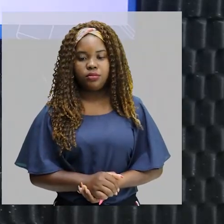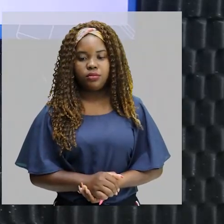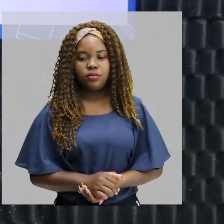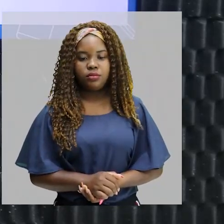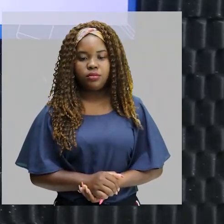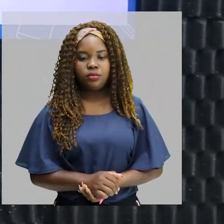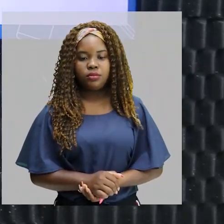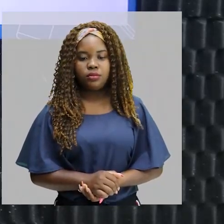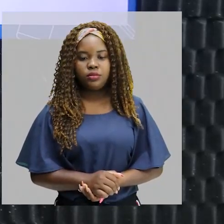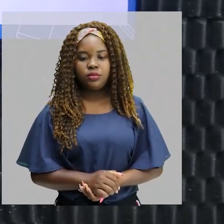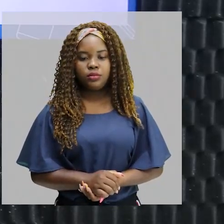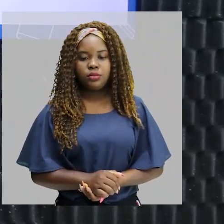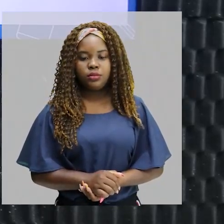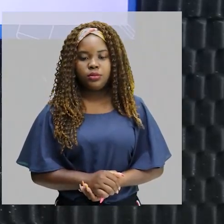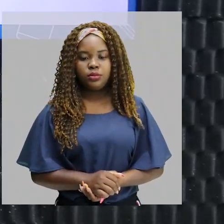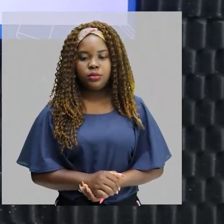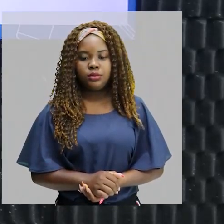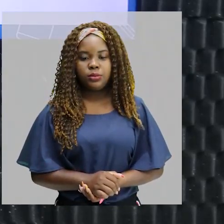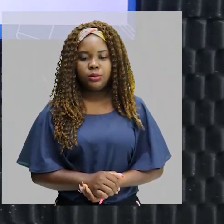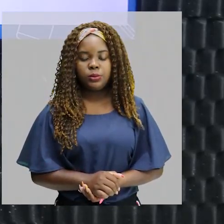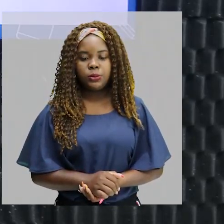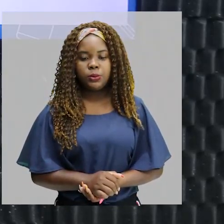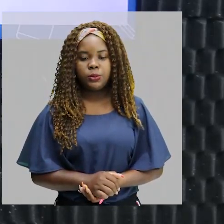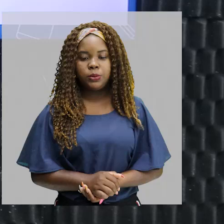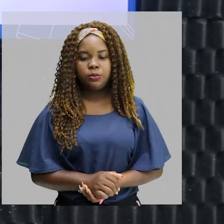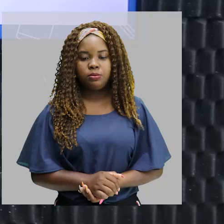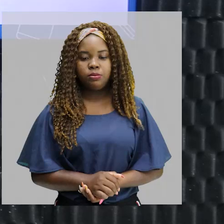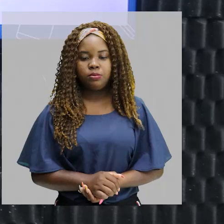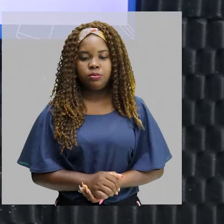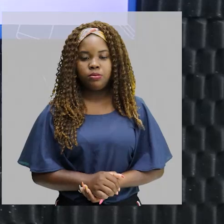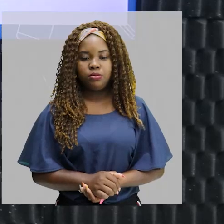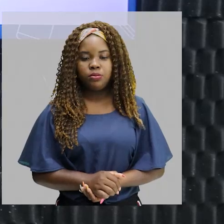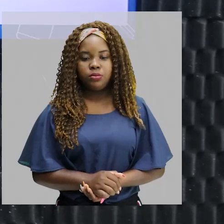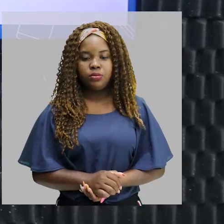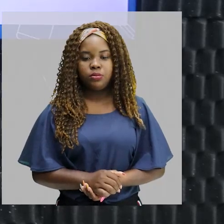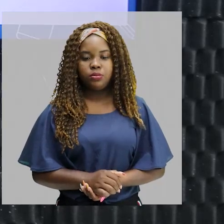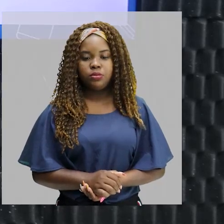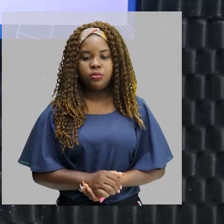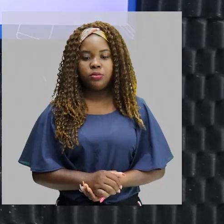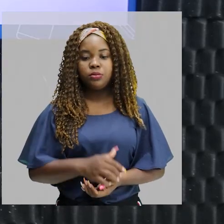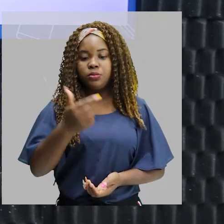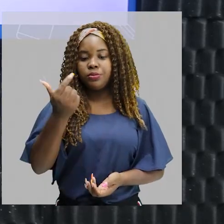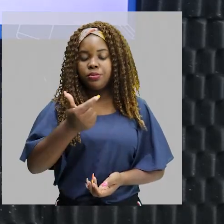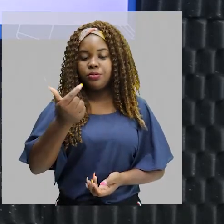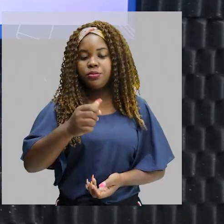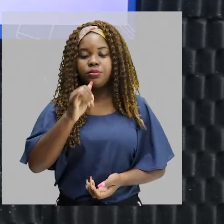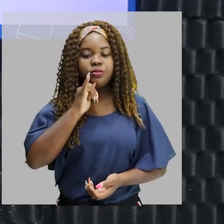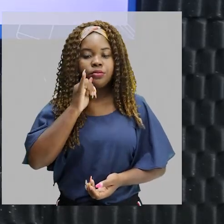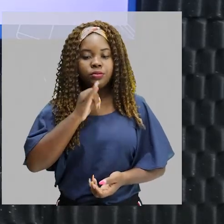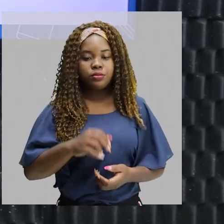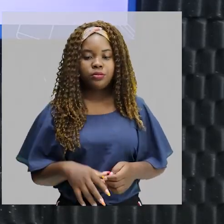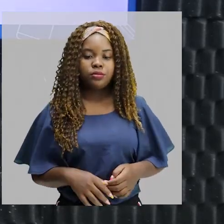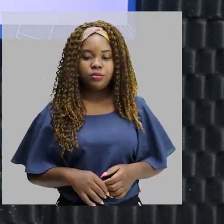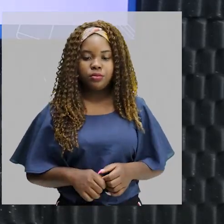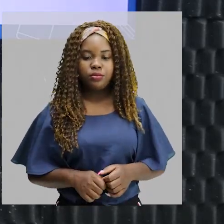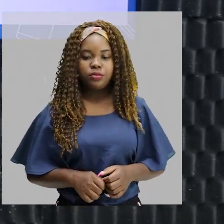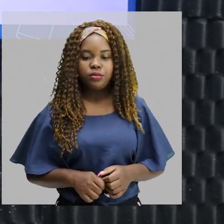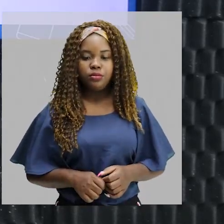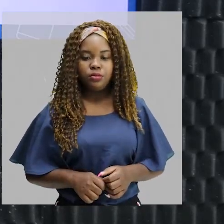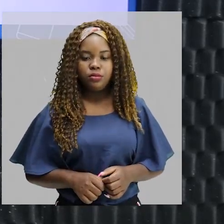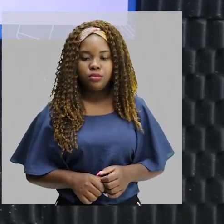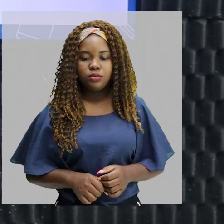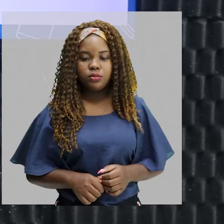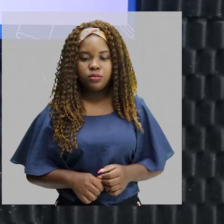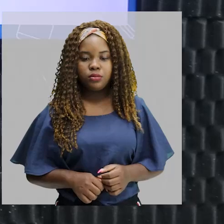para alimentar, tá? Le puso demasiada sal a la comida. Le puso